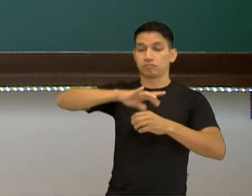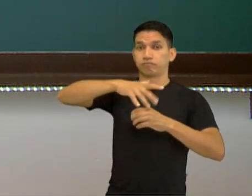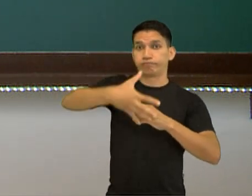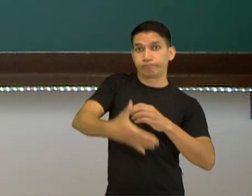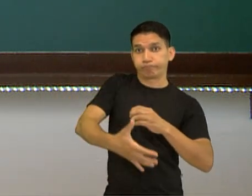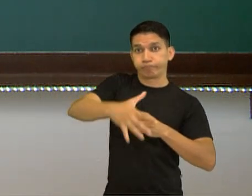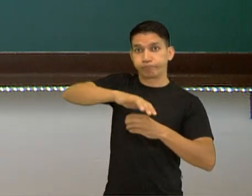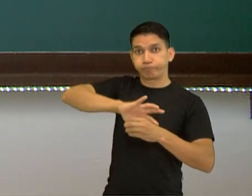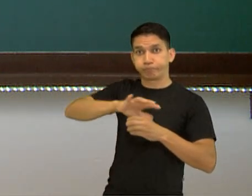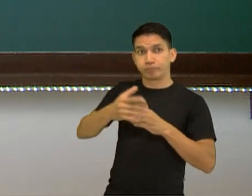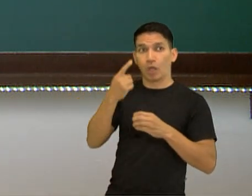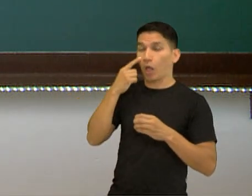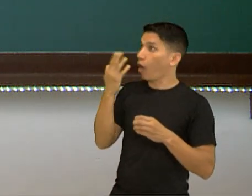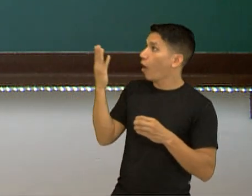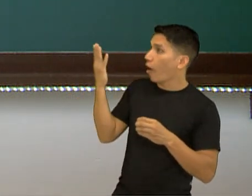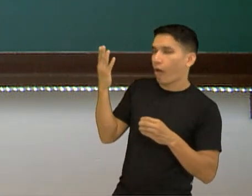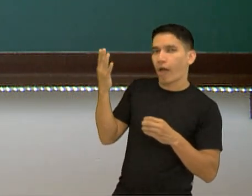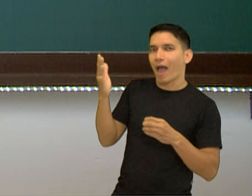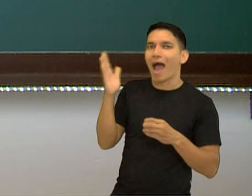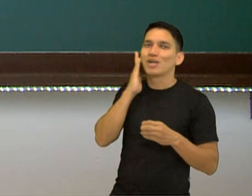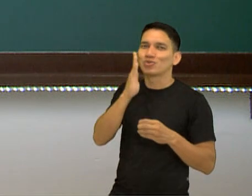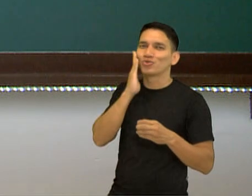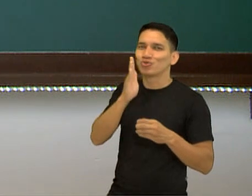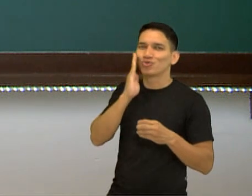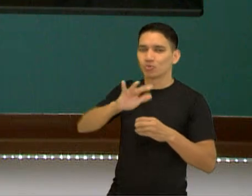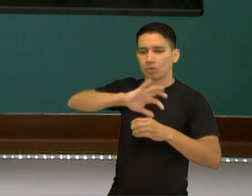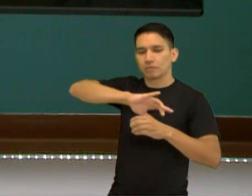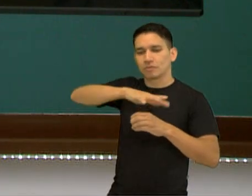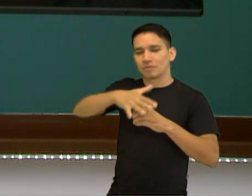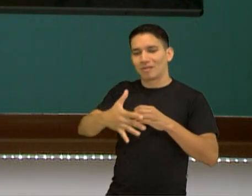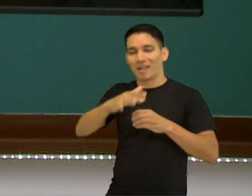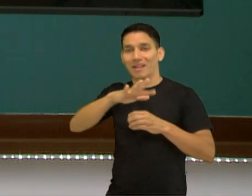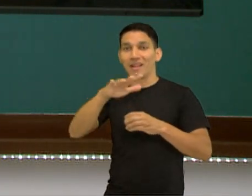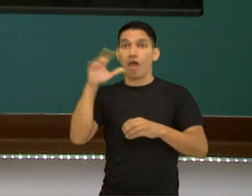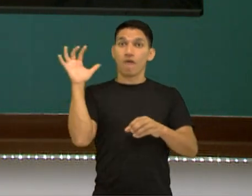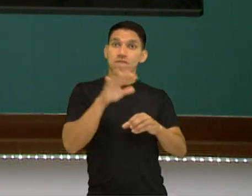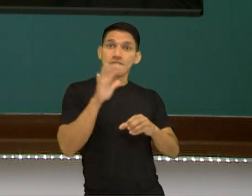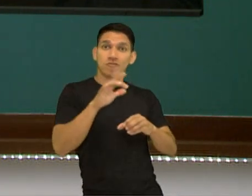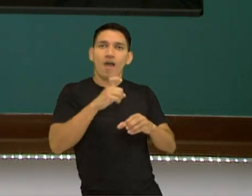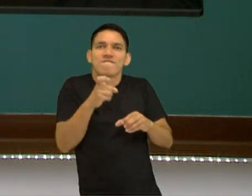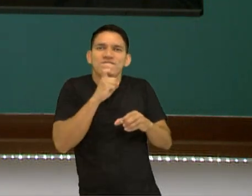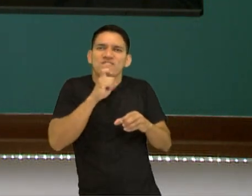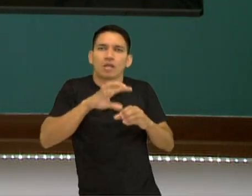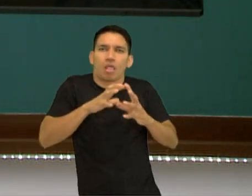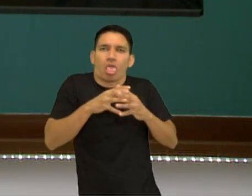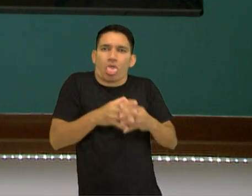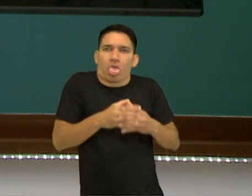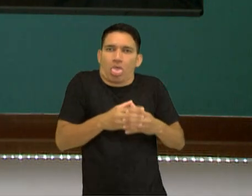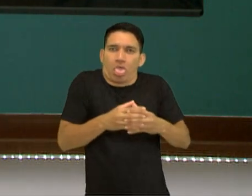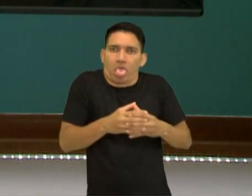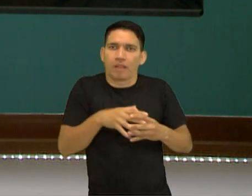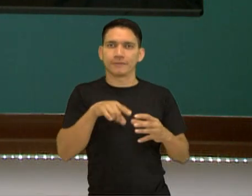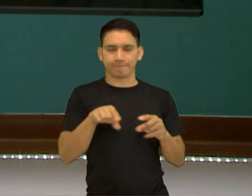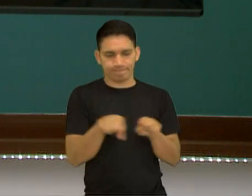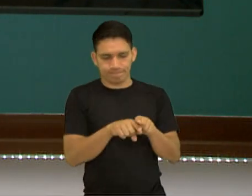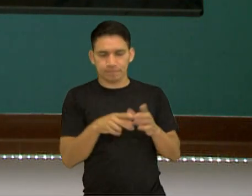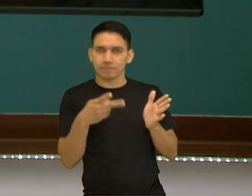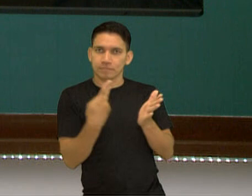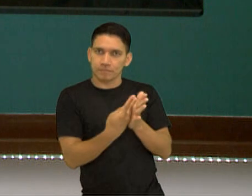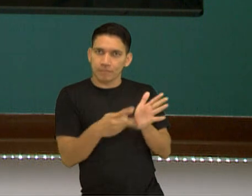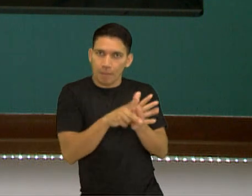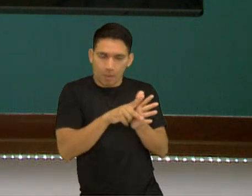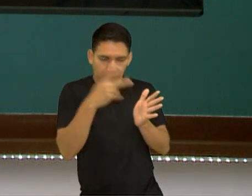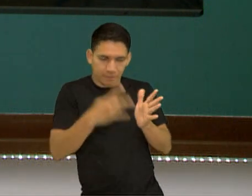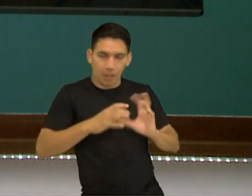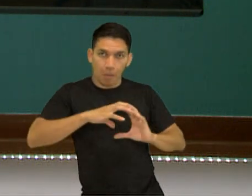como você pode ver aqui, que contribuiu para o resfriamento da crosta terrestre. Além de contribuir para a redução